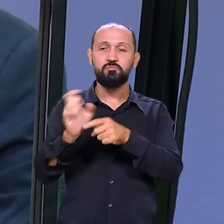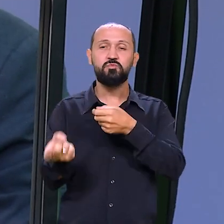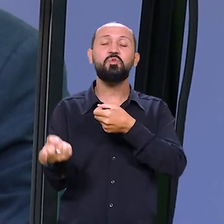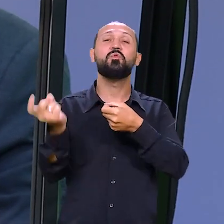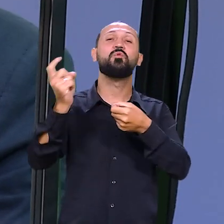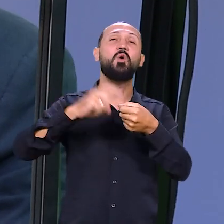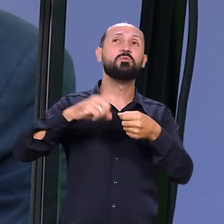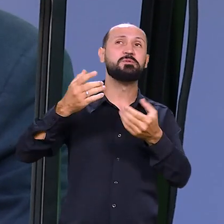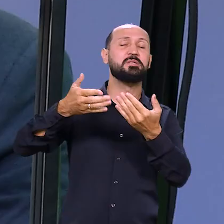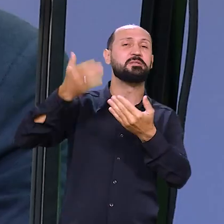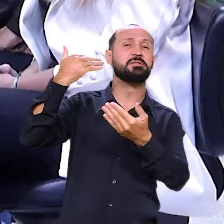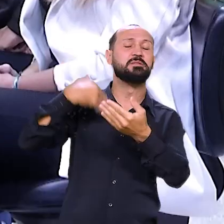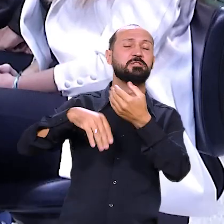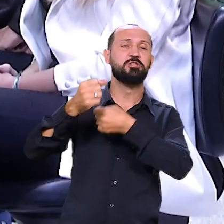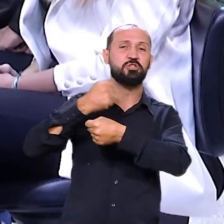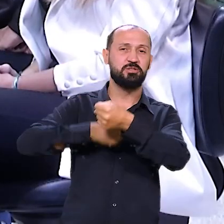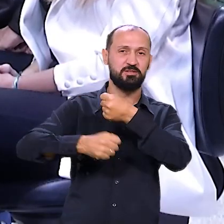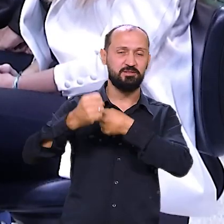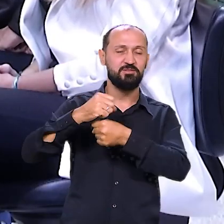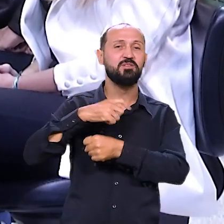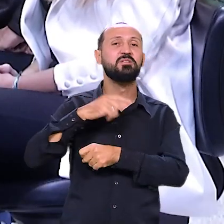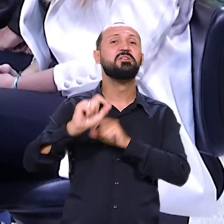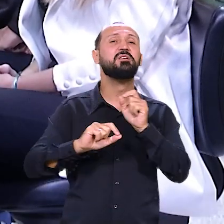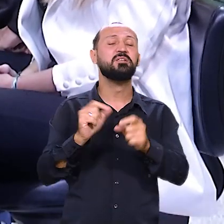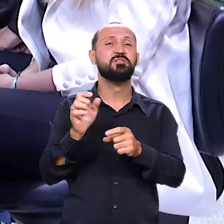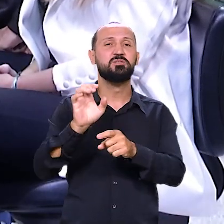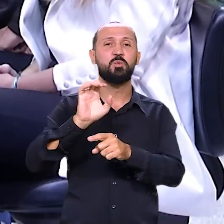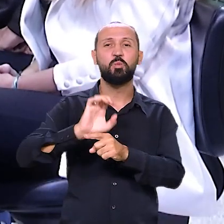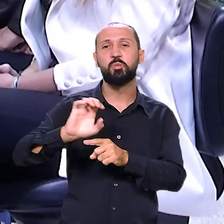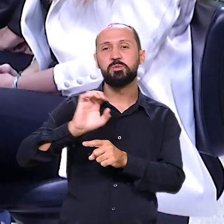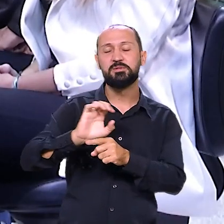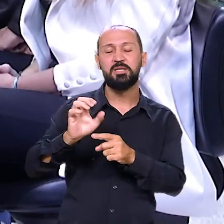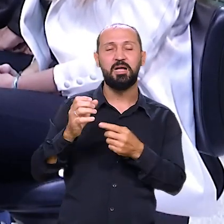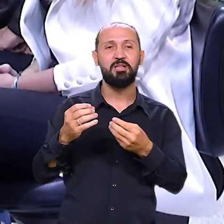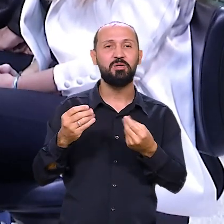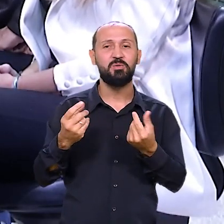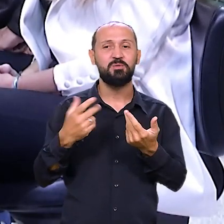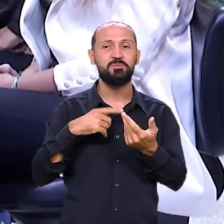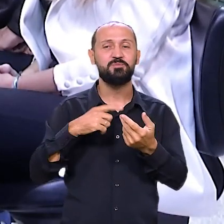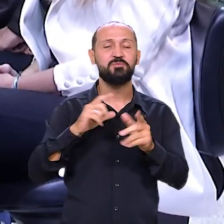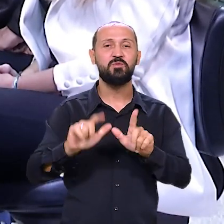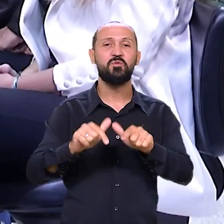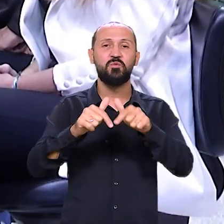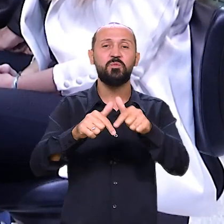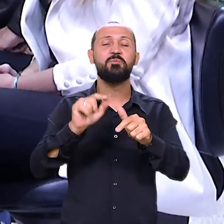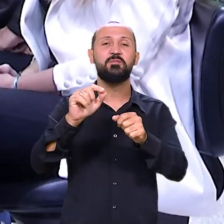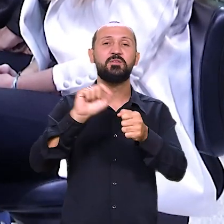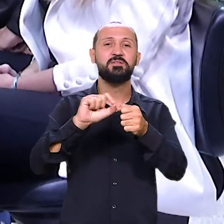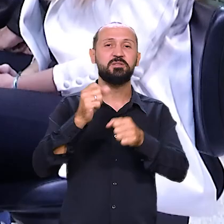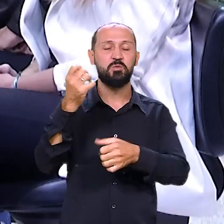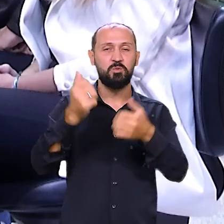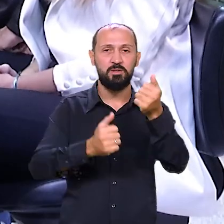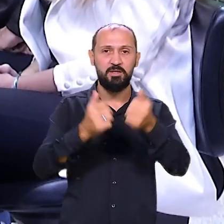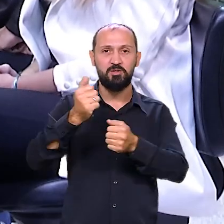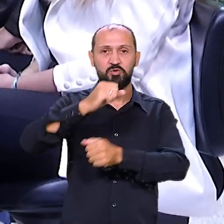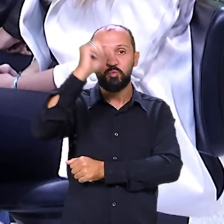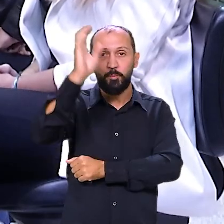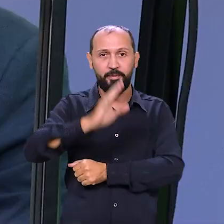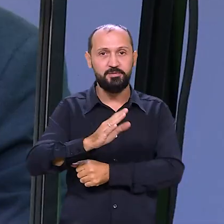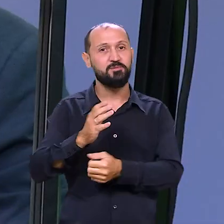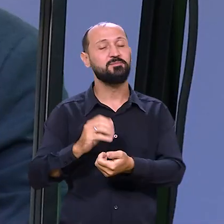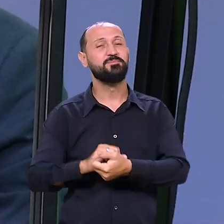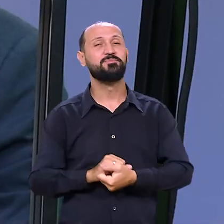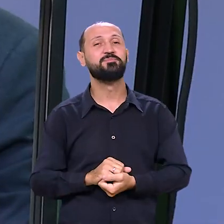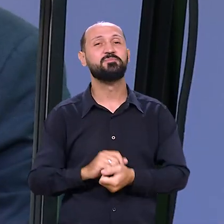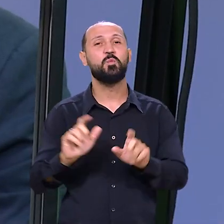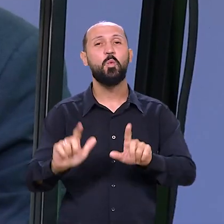estado recupere um patamar que ele já teve há anos atrás, de ser um ator principal aí na produção de leite do Brasil,